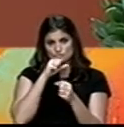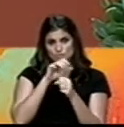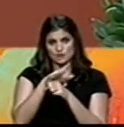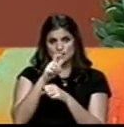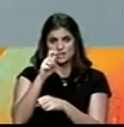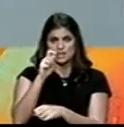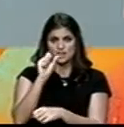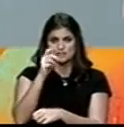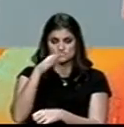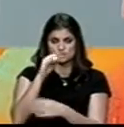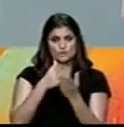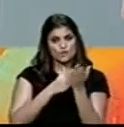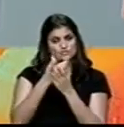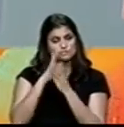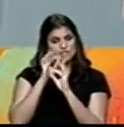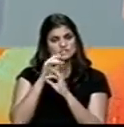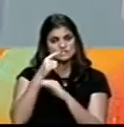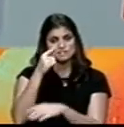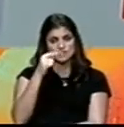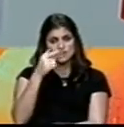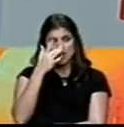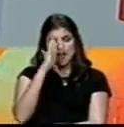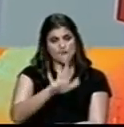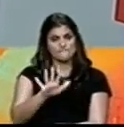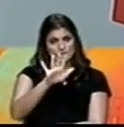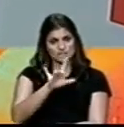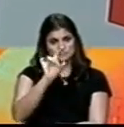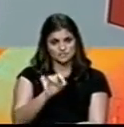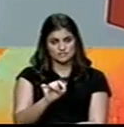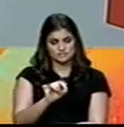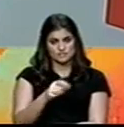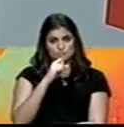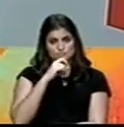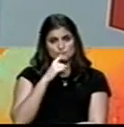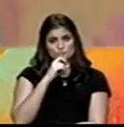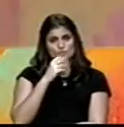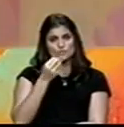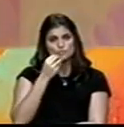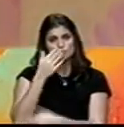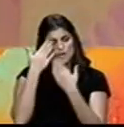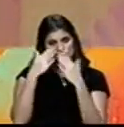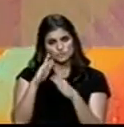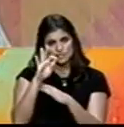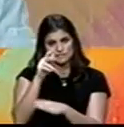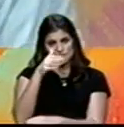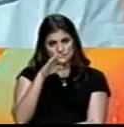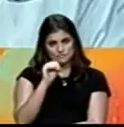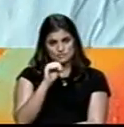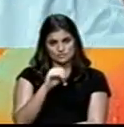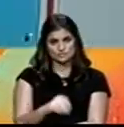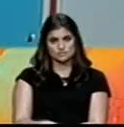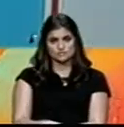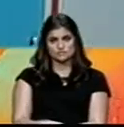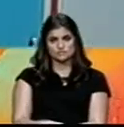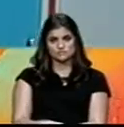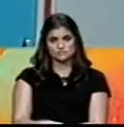alinhar. Olha, vivendo. Chama-se favismo, mas podemos comer favas à vontade. Pois, desde que não sejamos